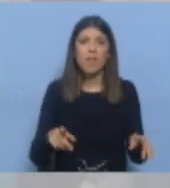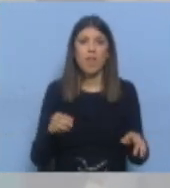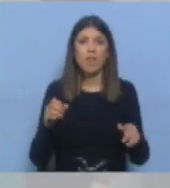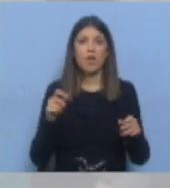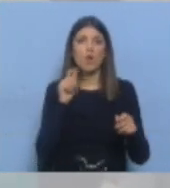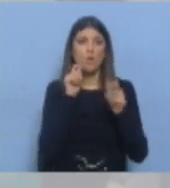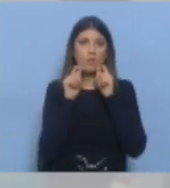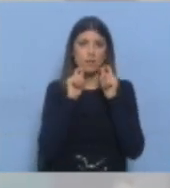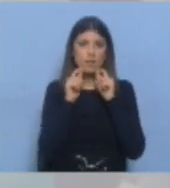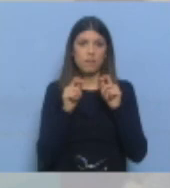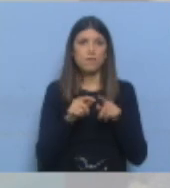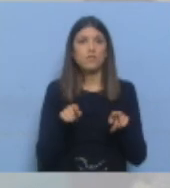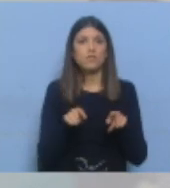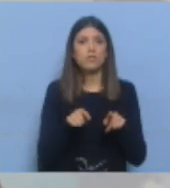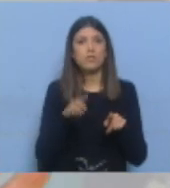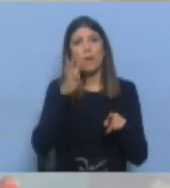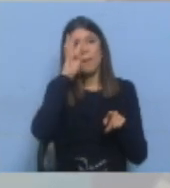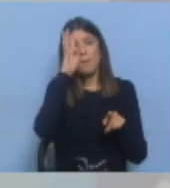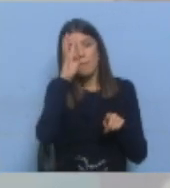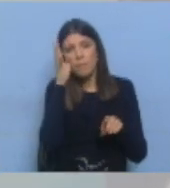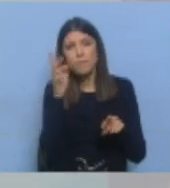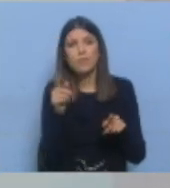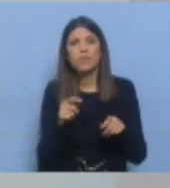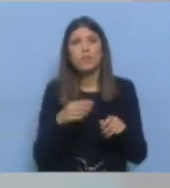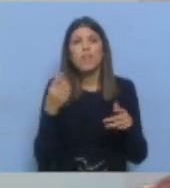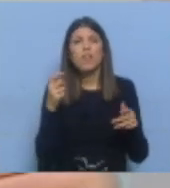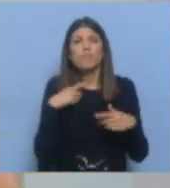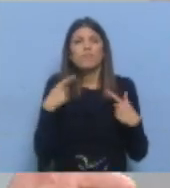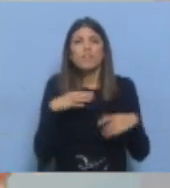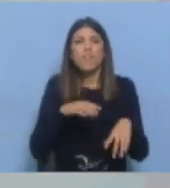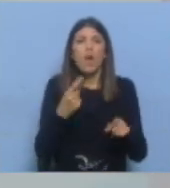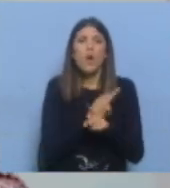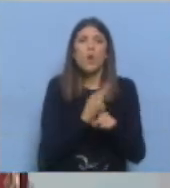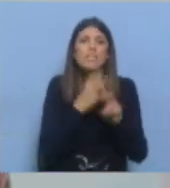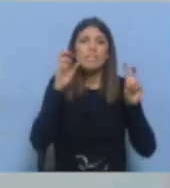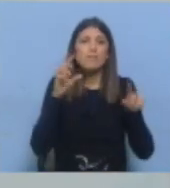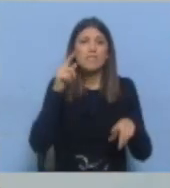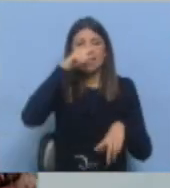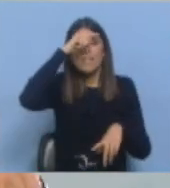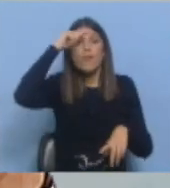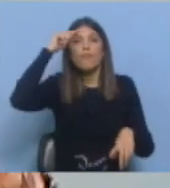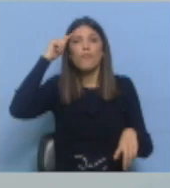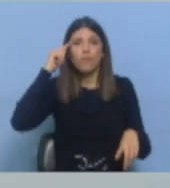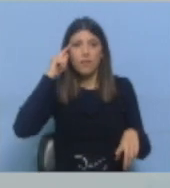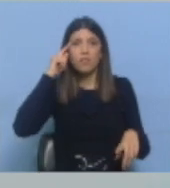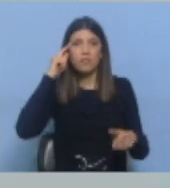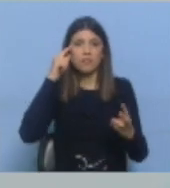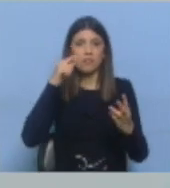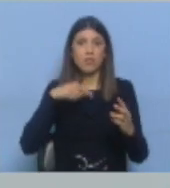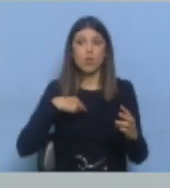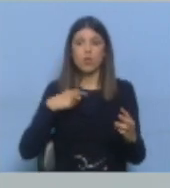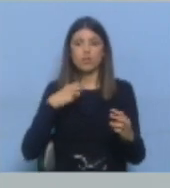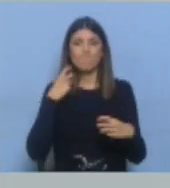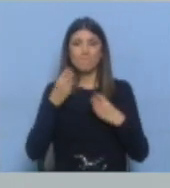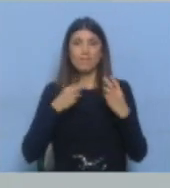Santo Padre, o que é que tinha a coisa mais difícil do seu pontificado? Claro que estávamos todos à espera de que ele falasse, ao menos num destes casos, e ele pôs-se a